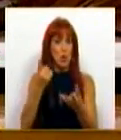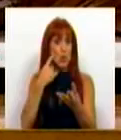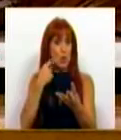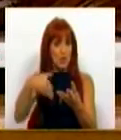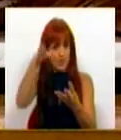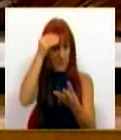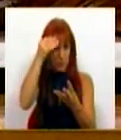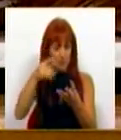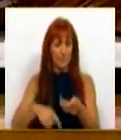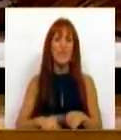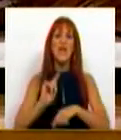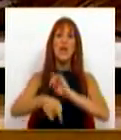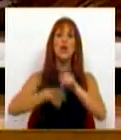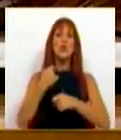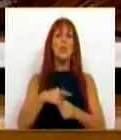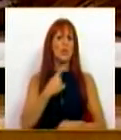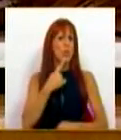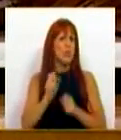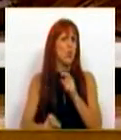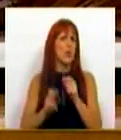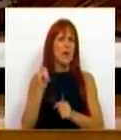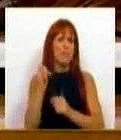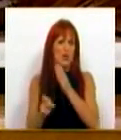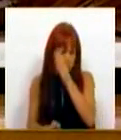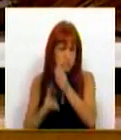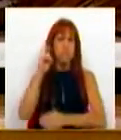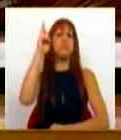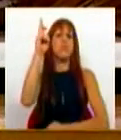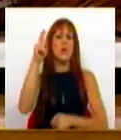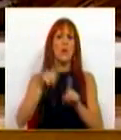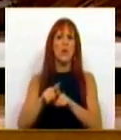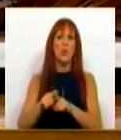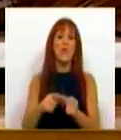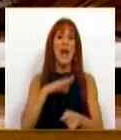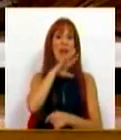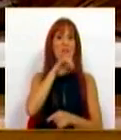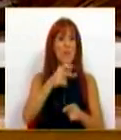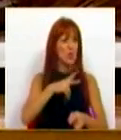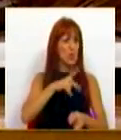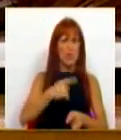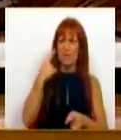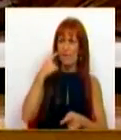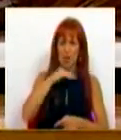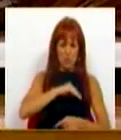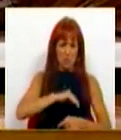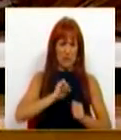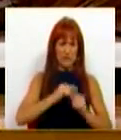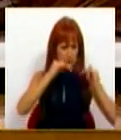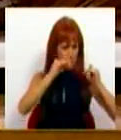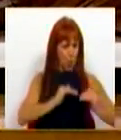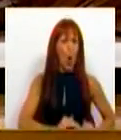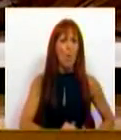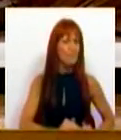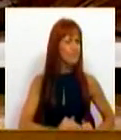conhecimento. Depois do colossal aumento de impostos e de anos em que as famílias portuguesas viram o seu rendimento